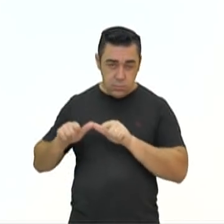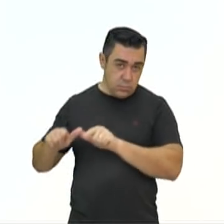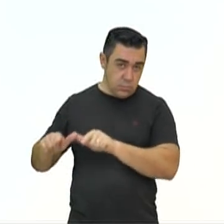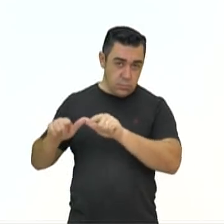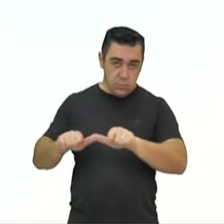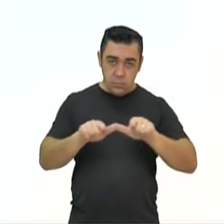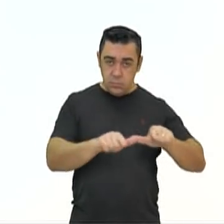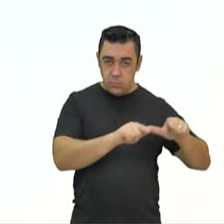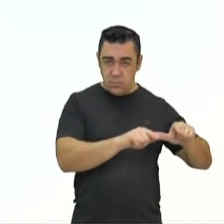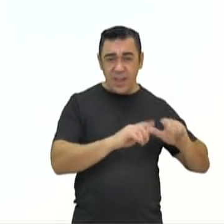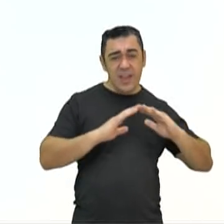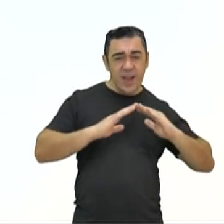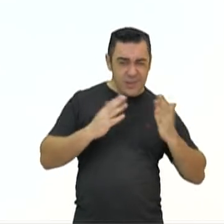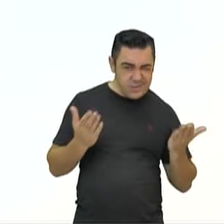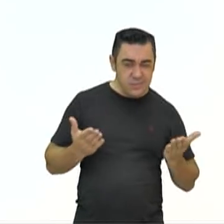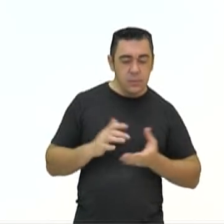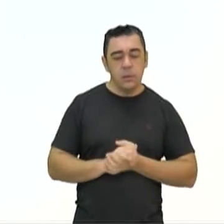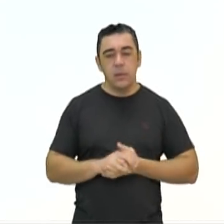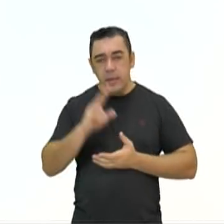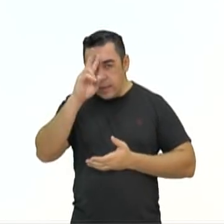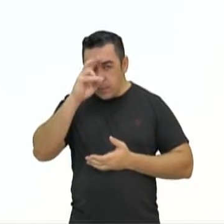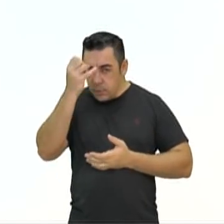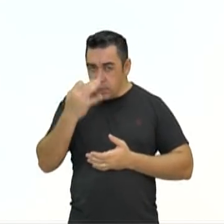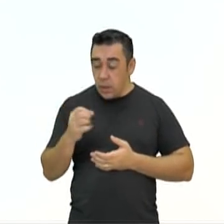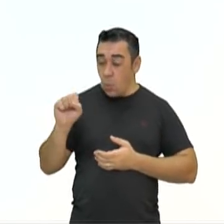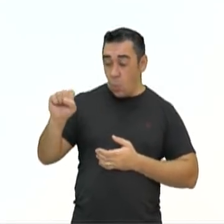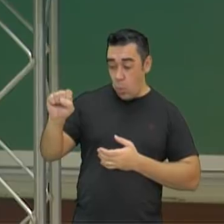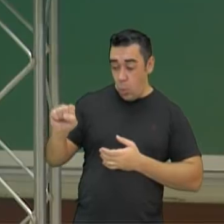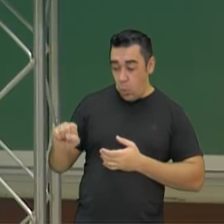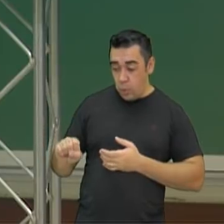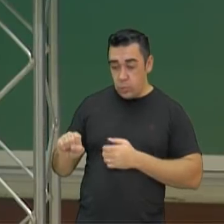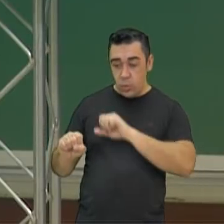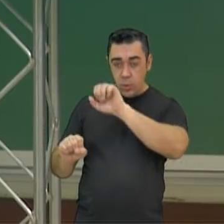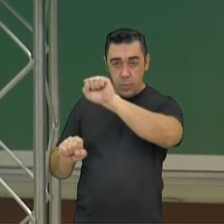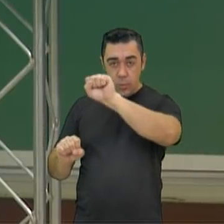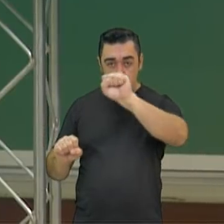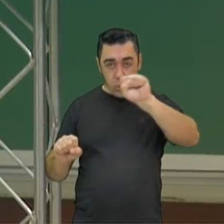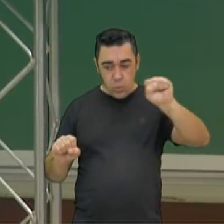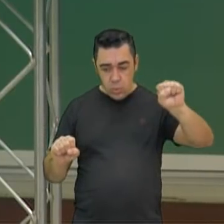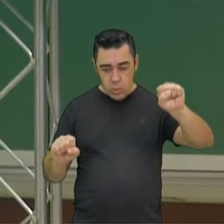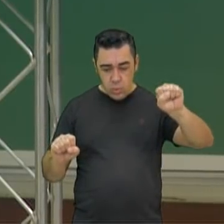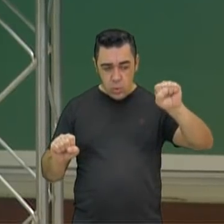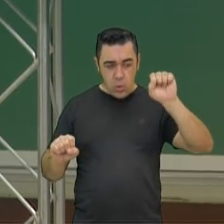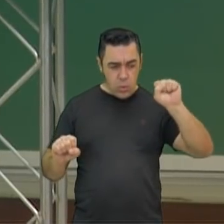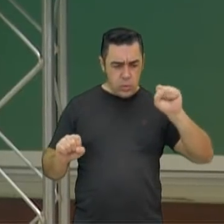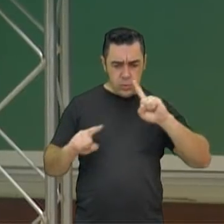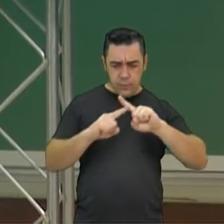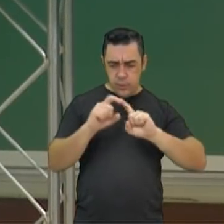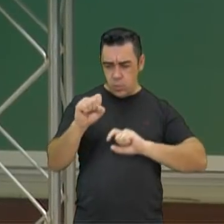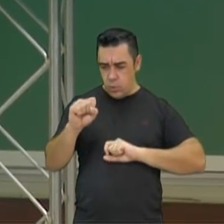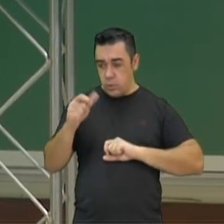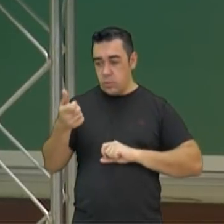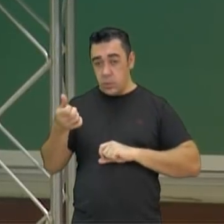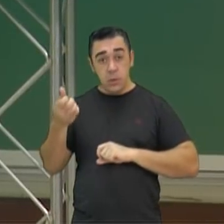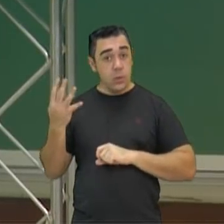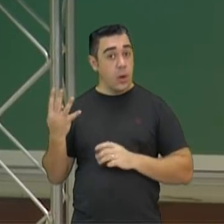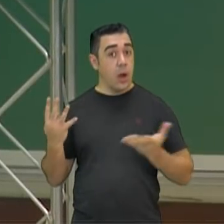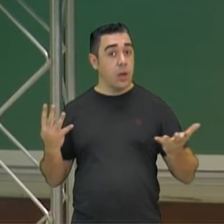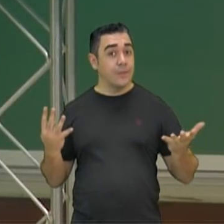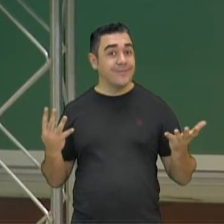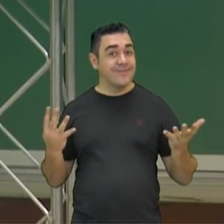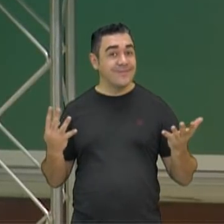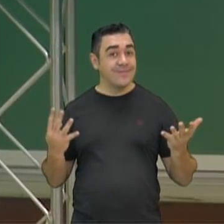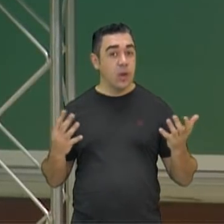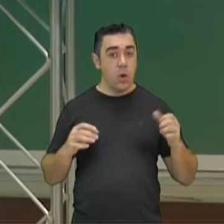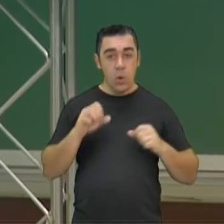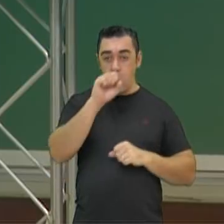falou lá que são 8 por 8? Se você pensar, são 8 fileiras, né? 8, 8, 8, 8, 8. 8 colunas, 8, 8,